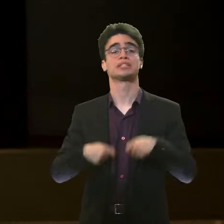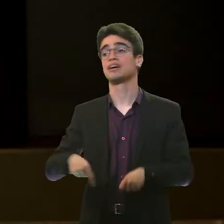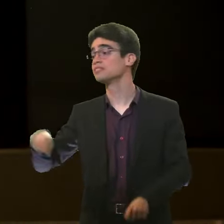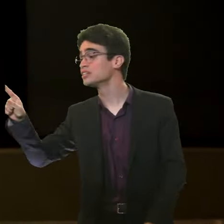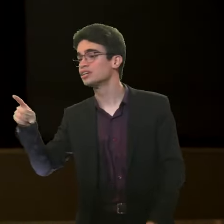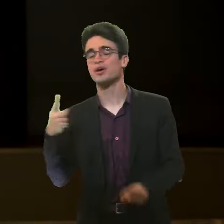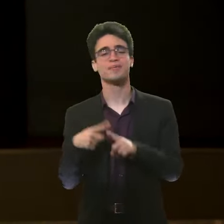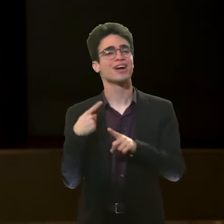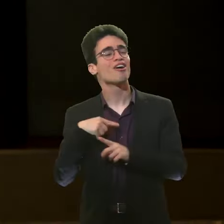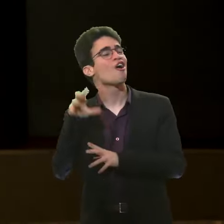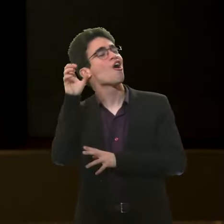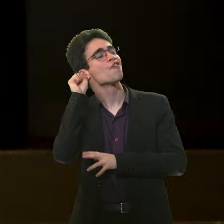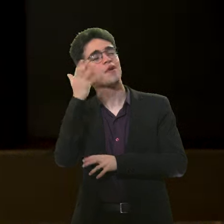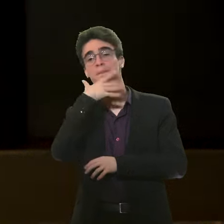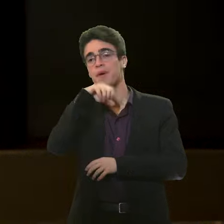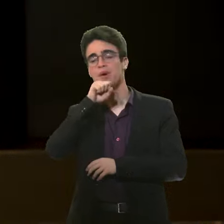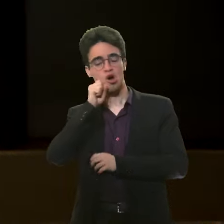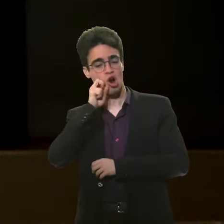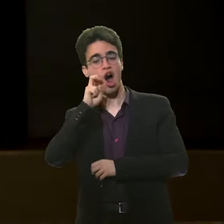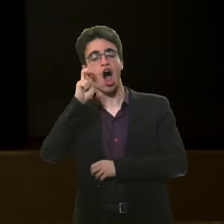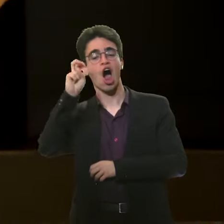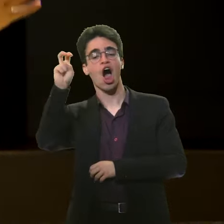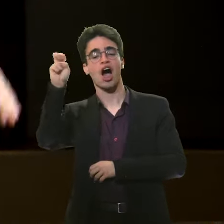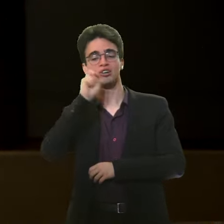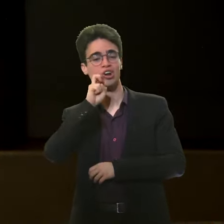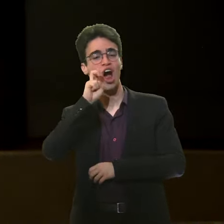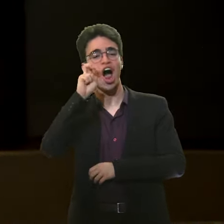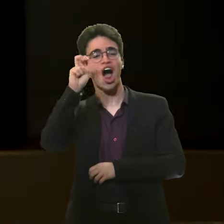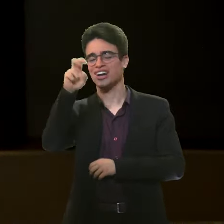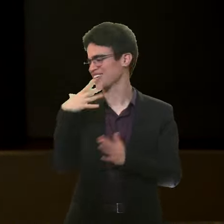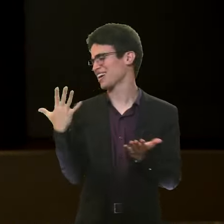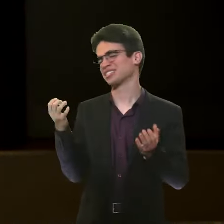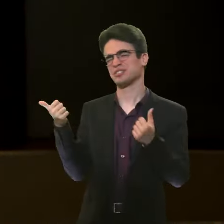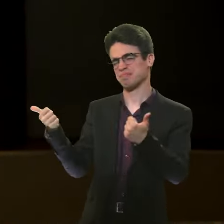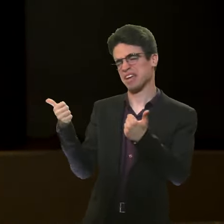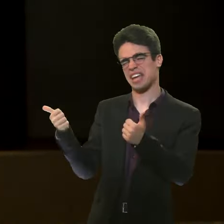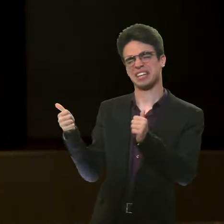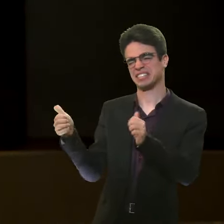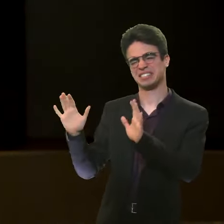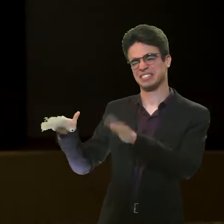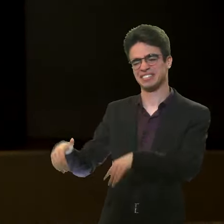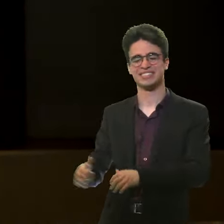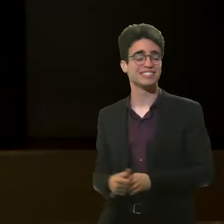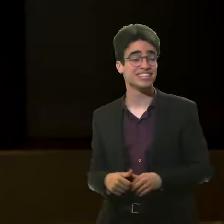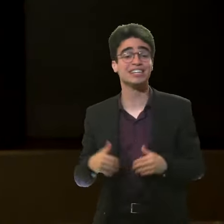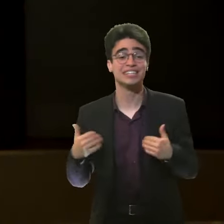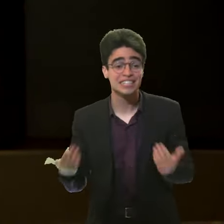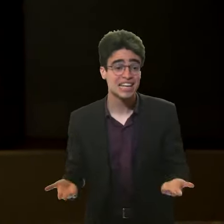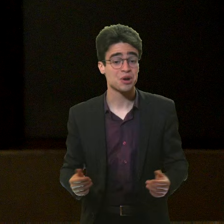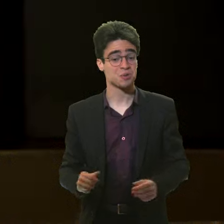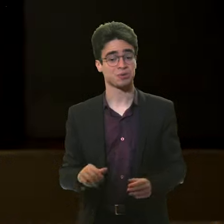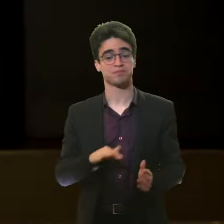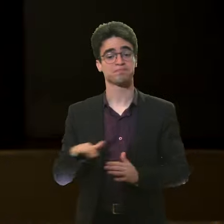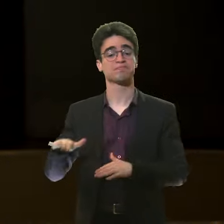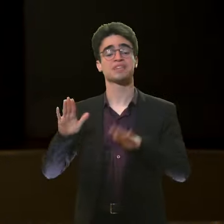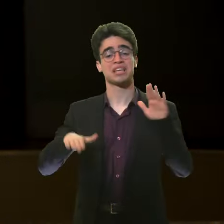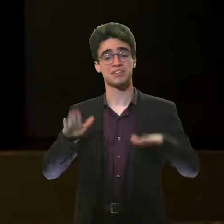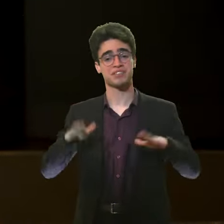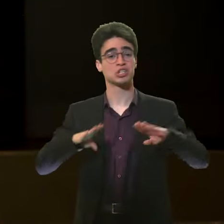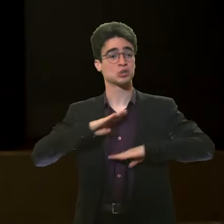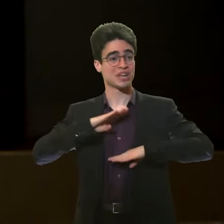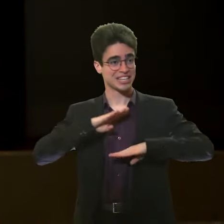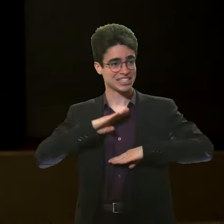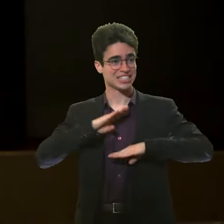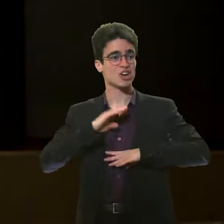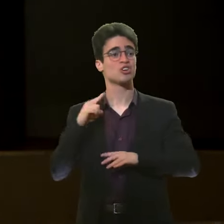ronco do meu pai. Eu falava, ele está ali, está tudo bem. Vai ter períodos, gente, que a gente vai